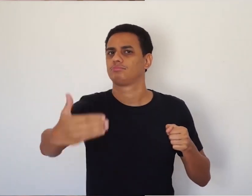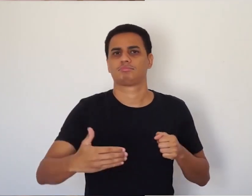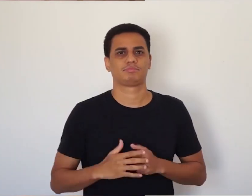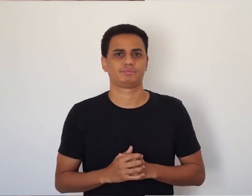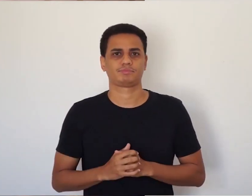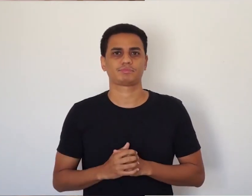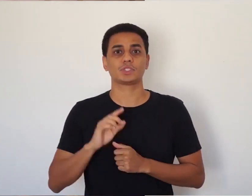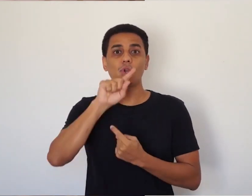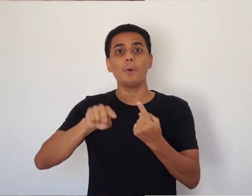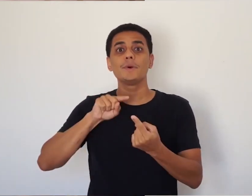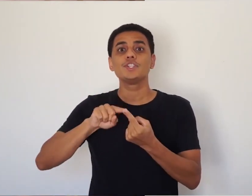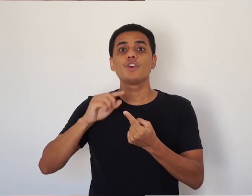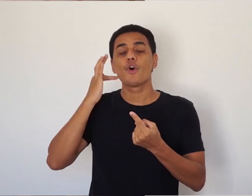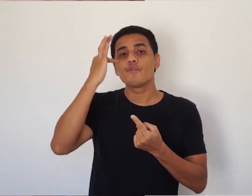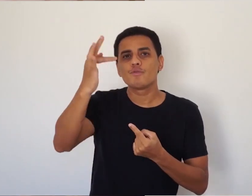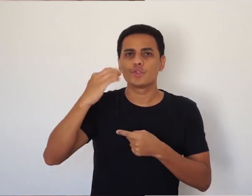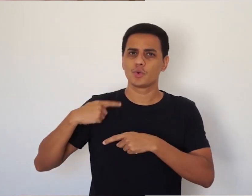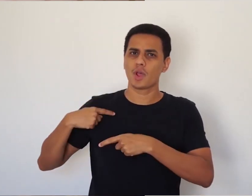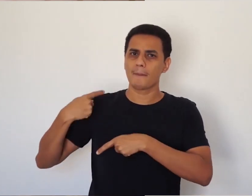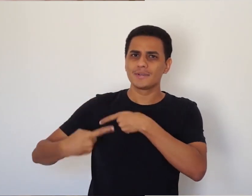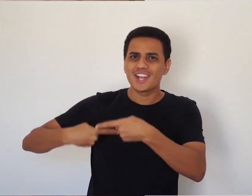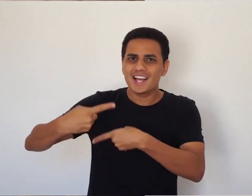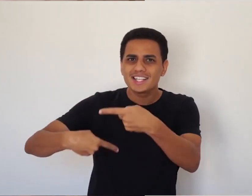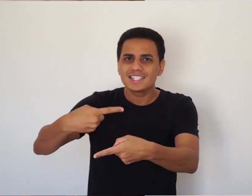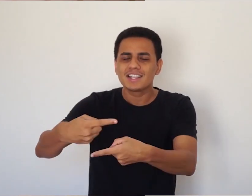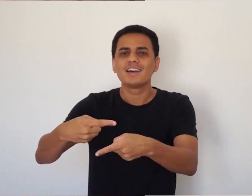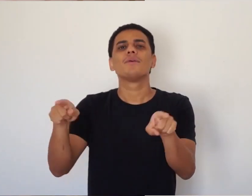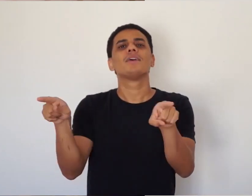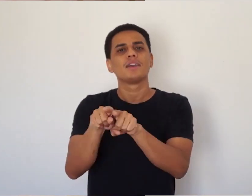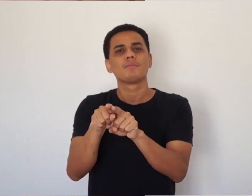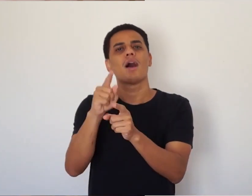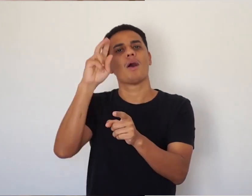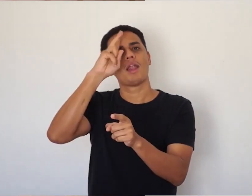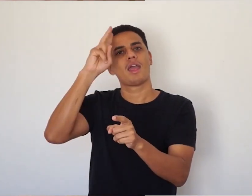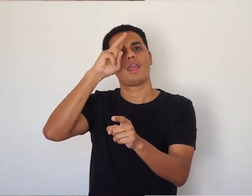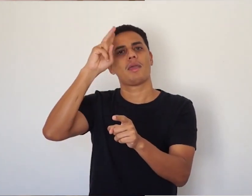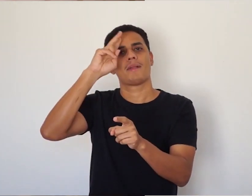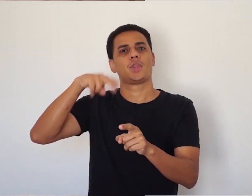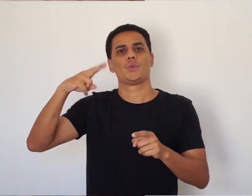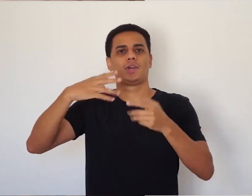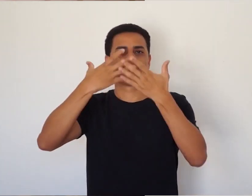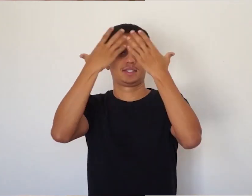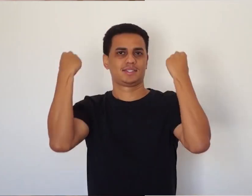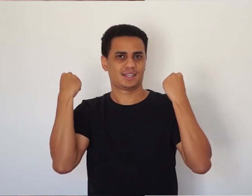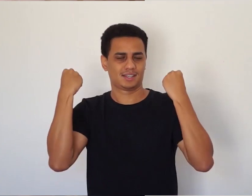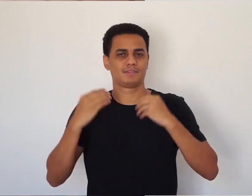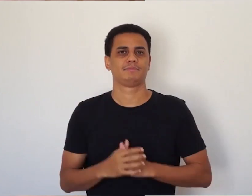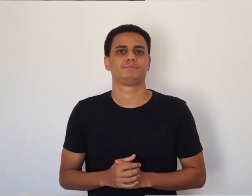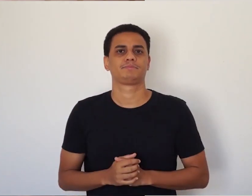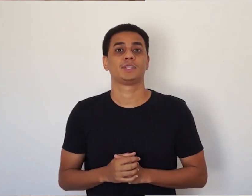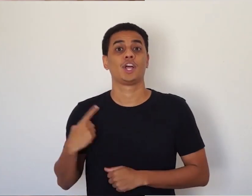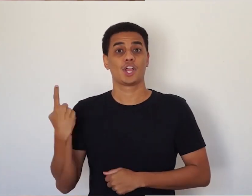constantemente, para que as gerações futuras pudessem guardar esse